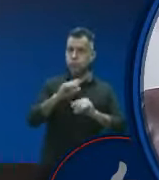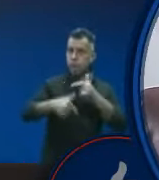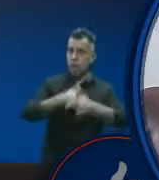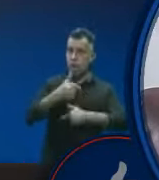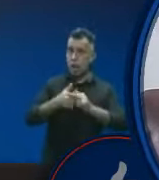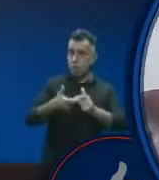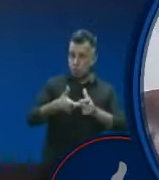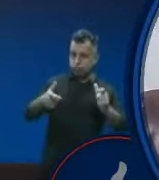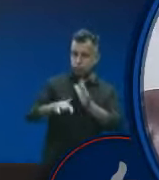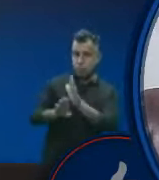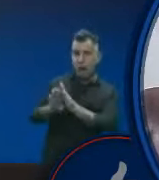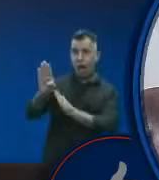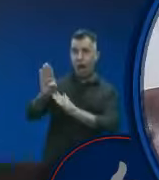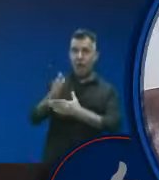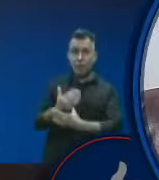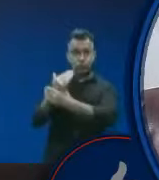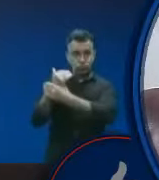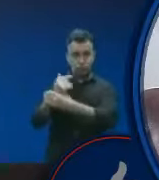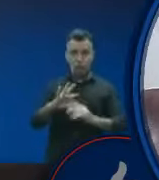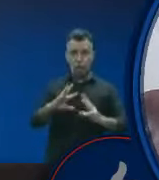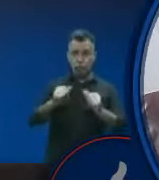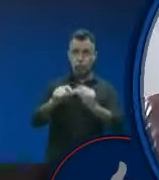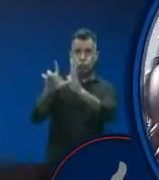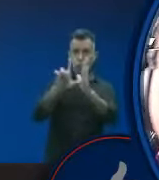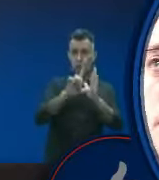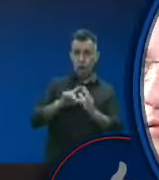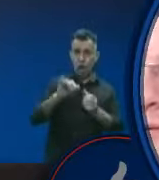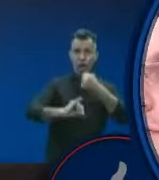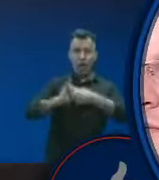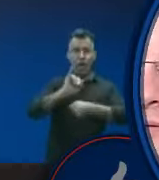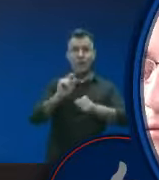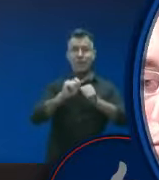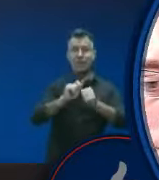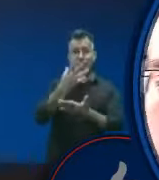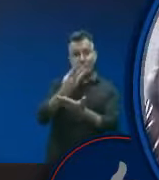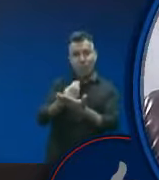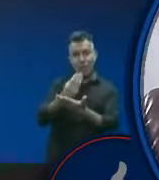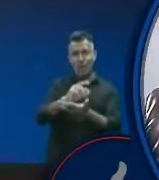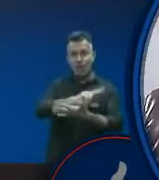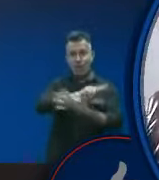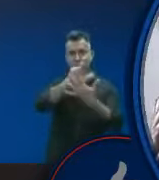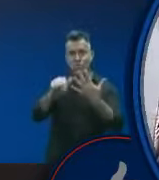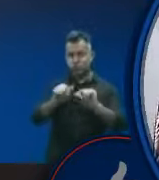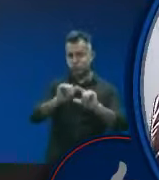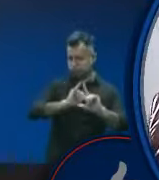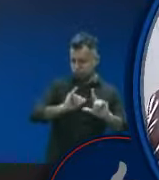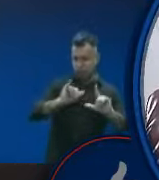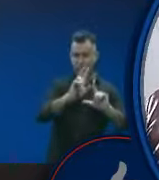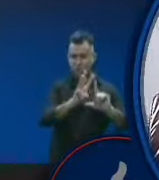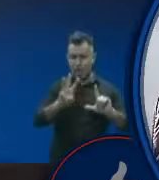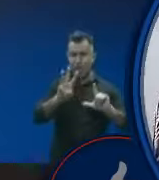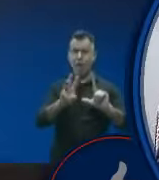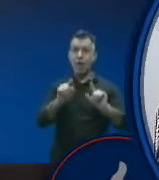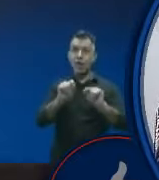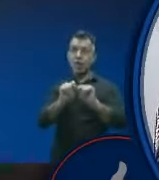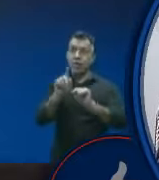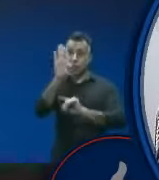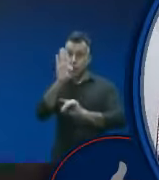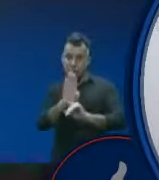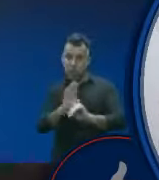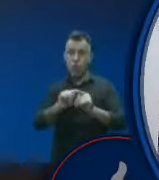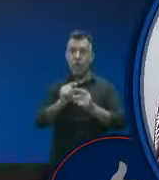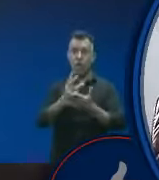avanço tecnológico das lojas virtuais e as integradoras, fazer o setup em múltiplos marketplaces, classificados gratuitos,